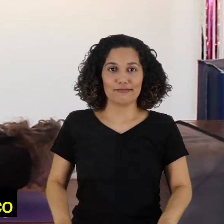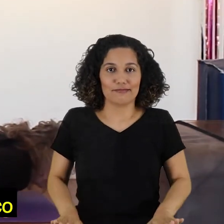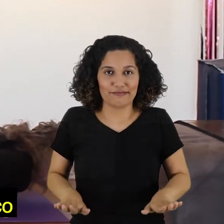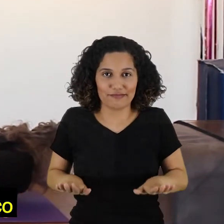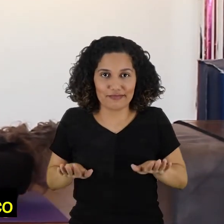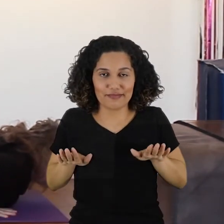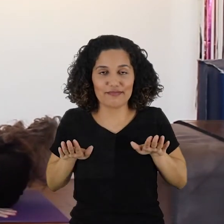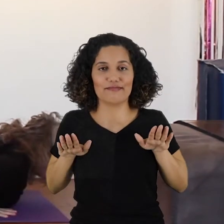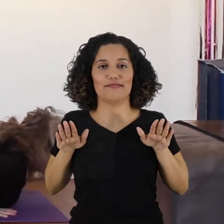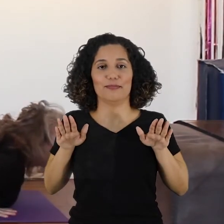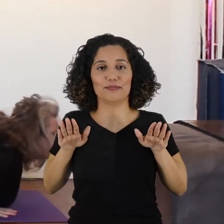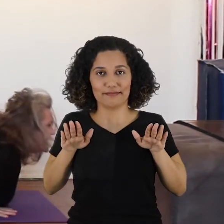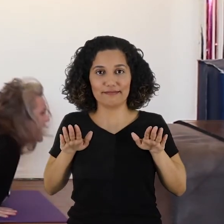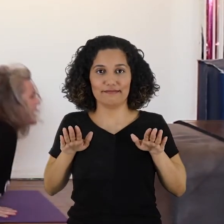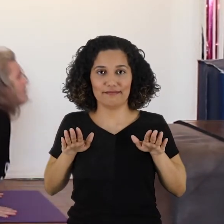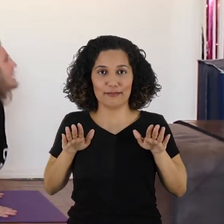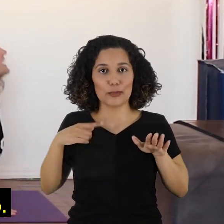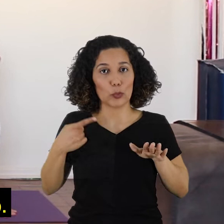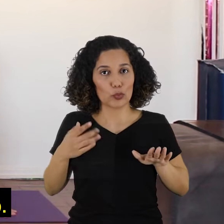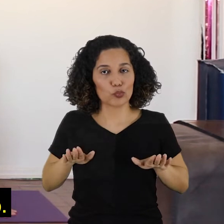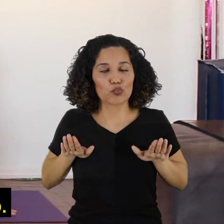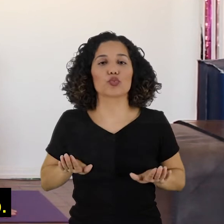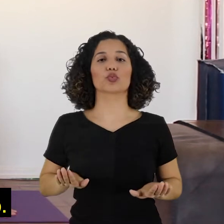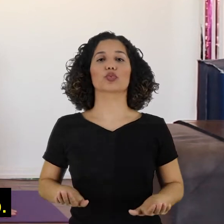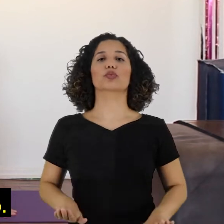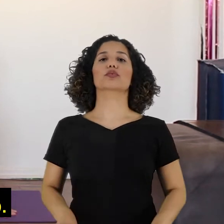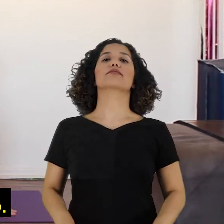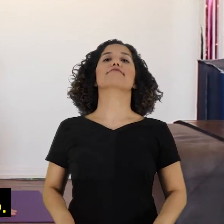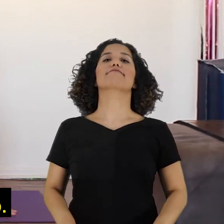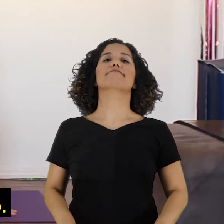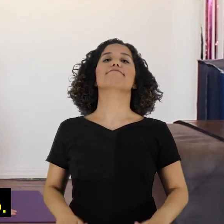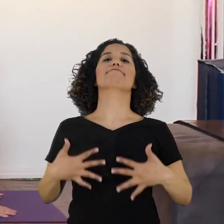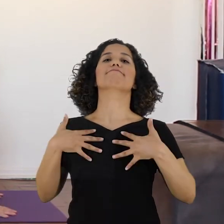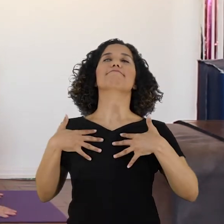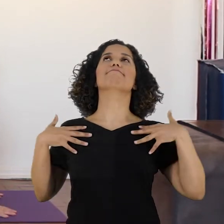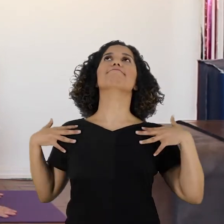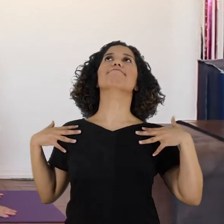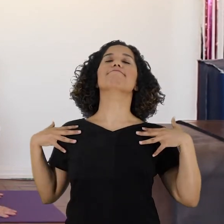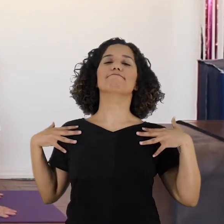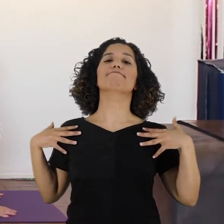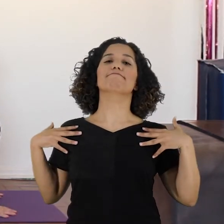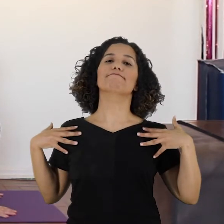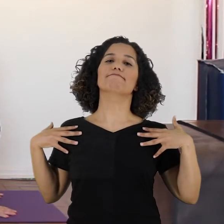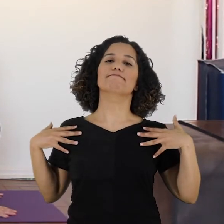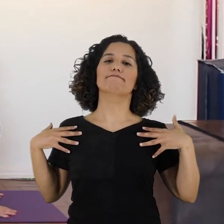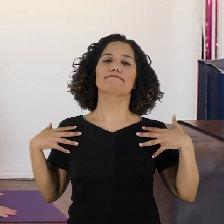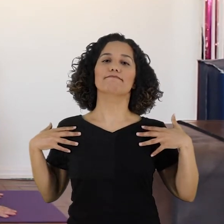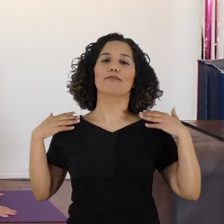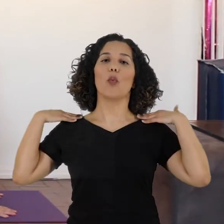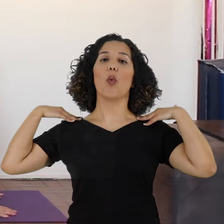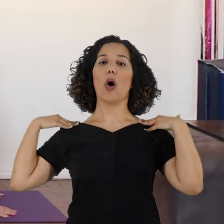de braço para o tronco descer, vai empurrar o tronco do chão. Abrir o peito,